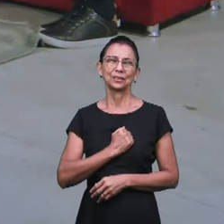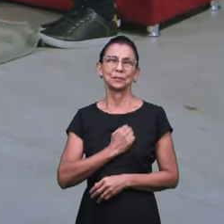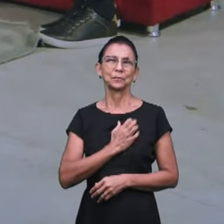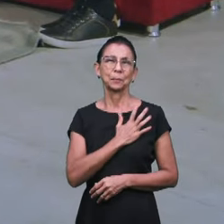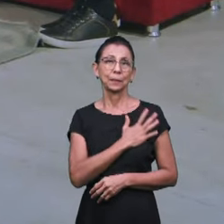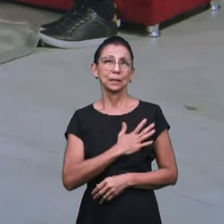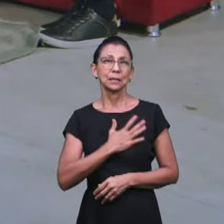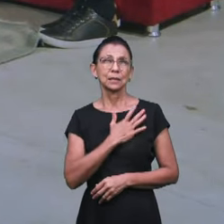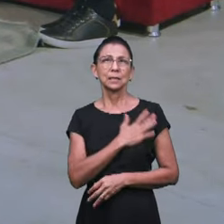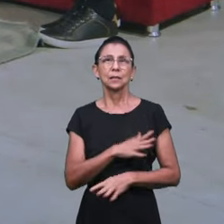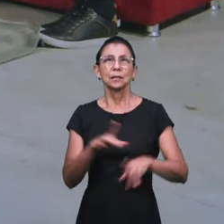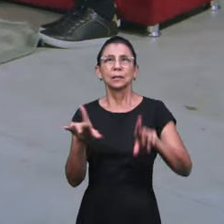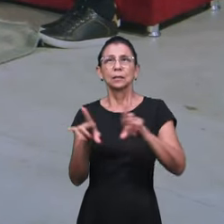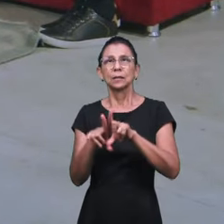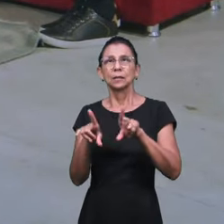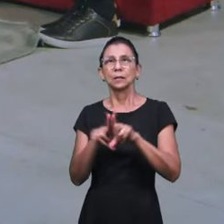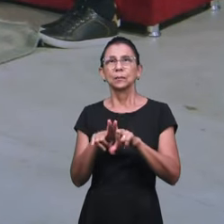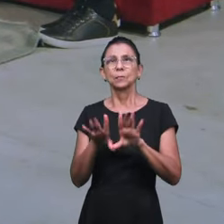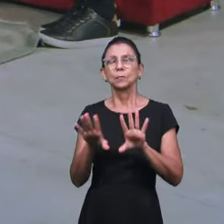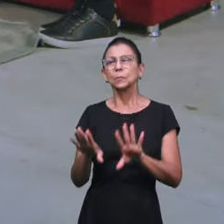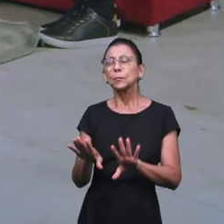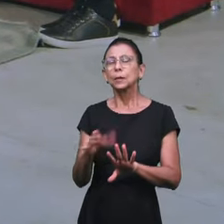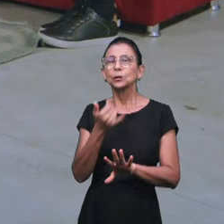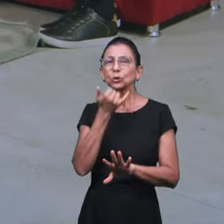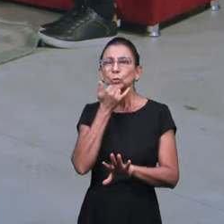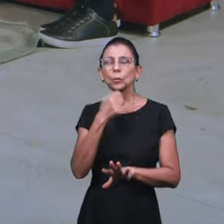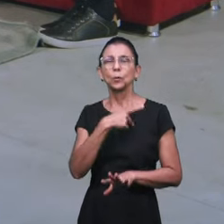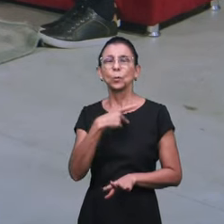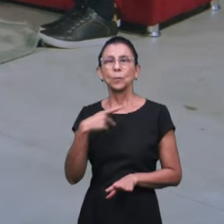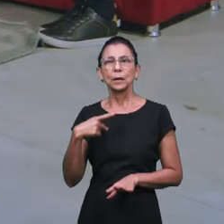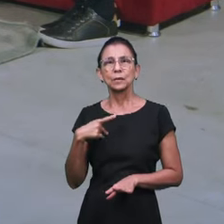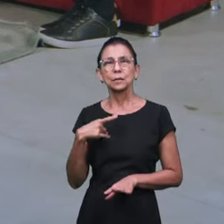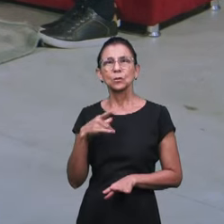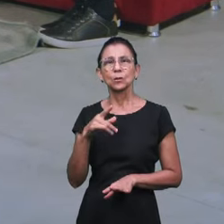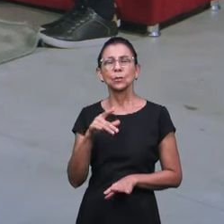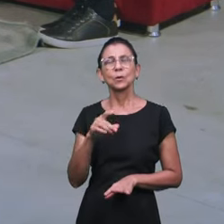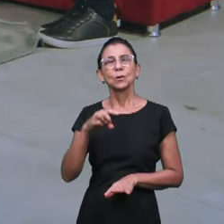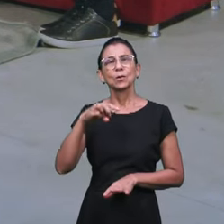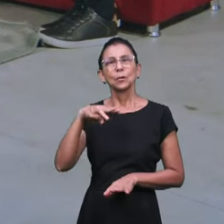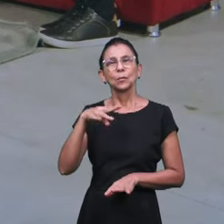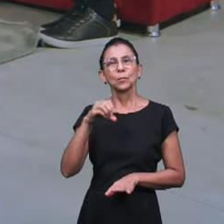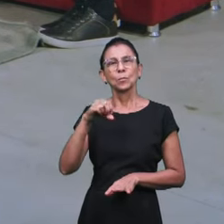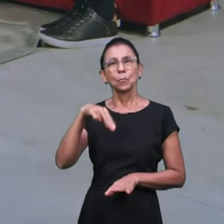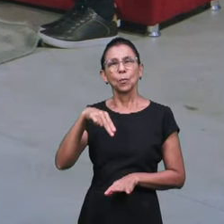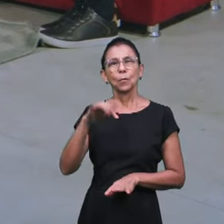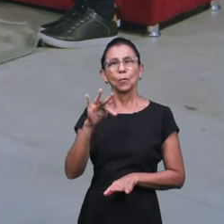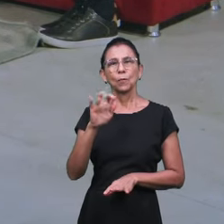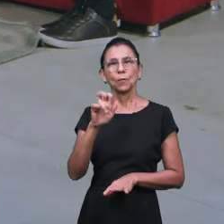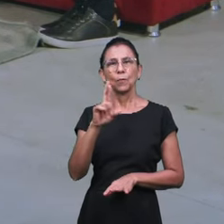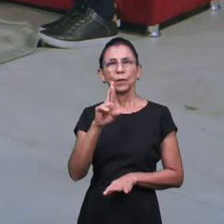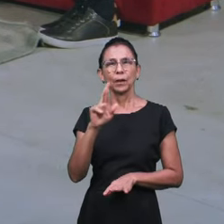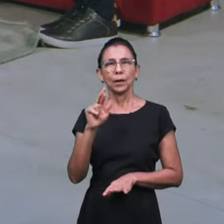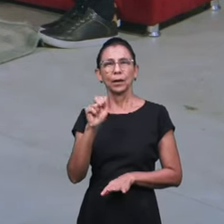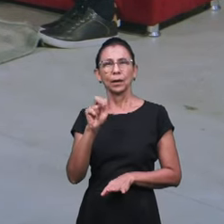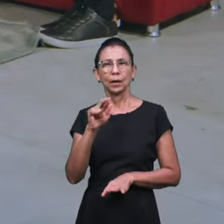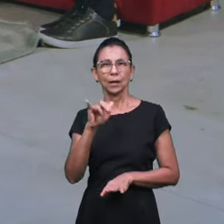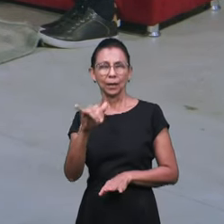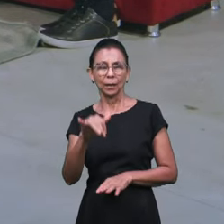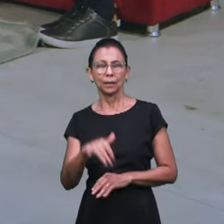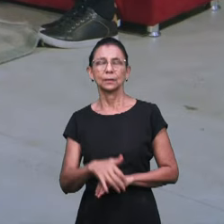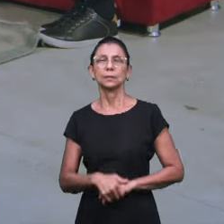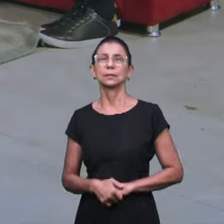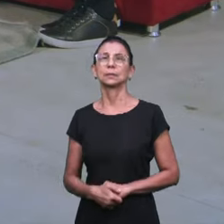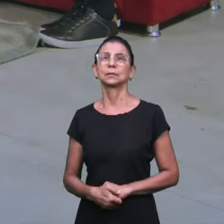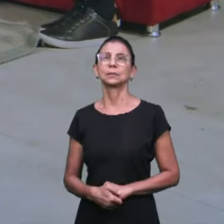Também o pastor Fernando, pastor Monferrari, né, o Luiz Carlos Monferrari, é conselheiro também, está aqui conosco participando hoje da nossa